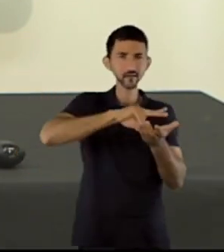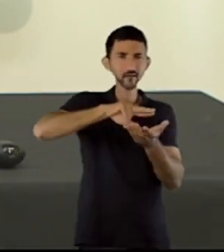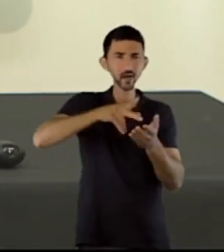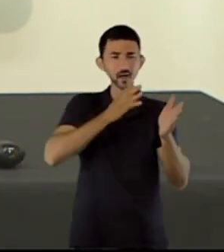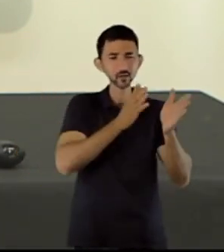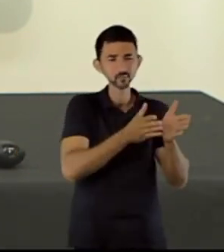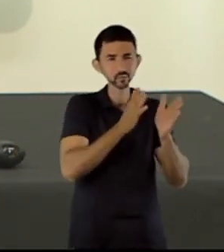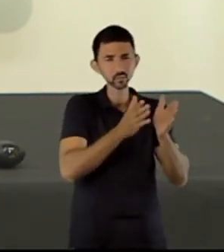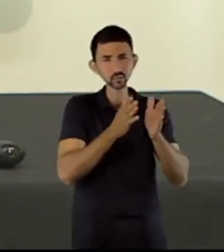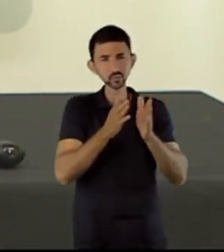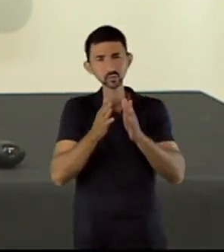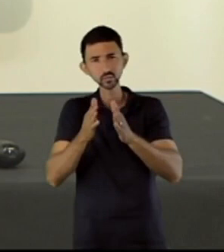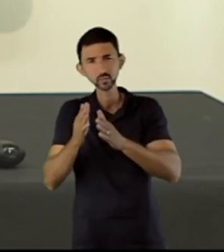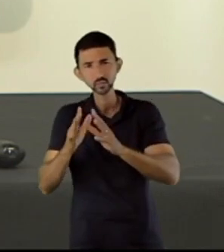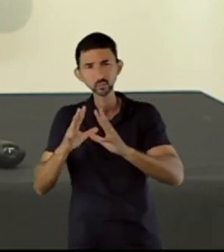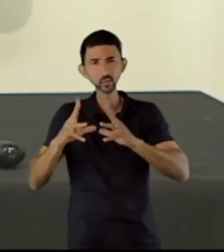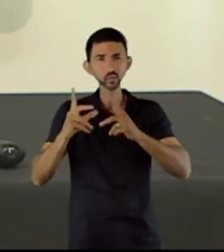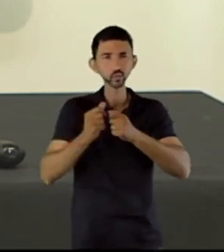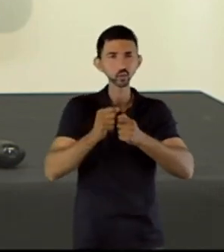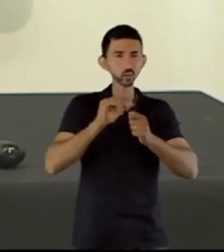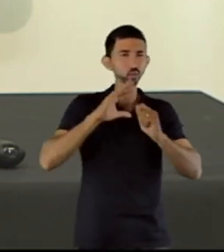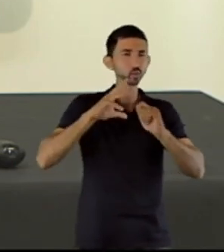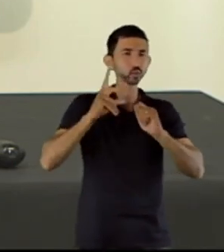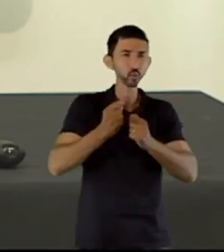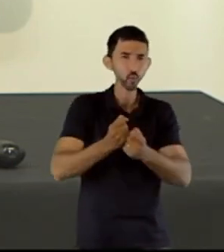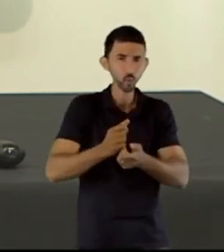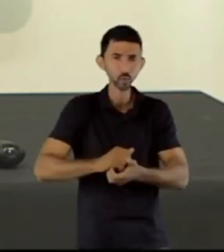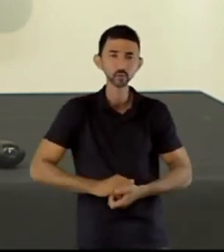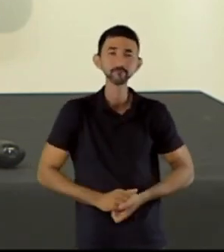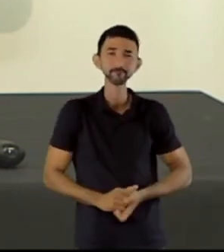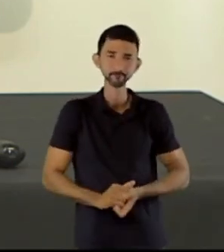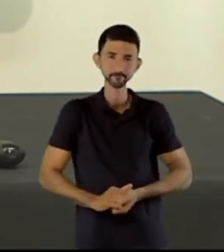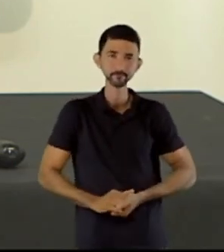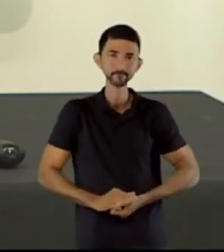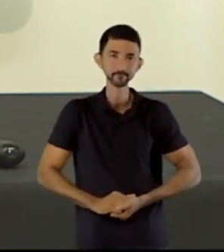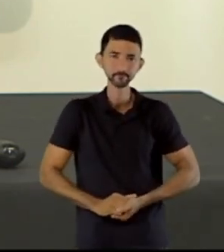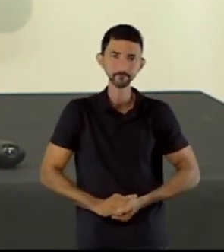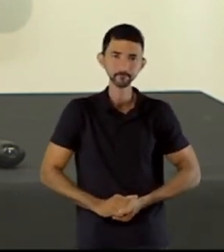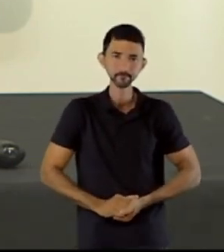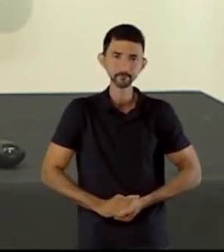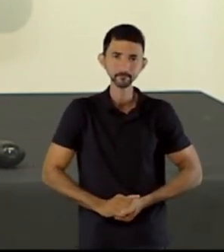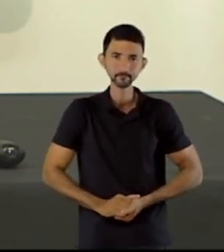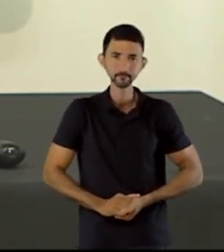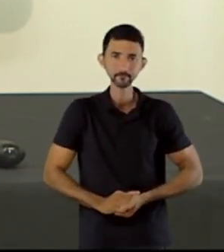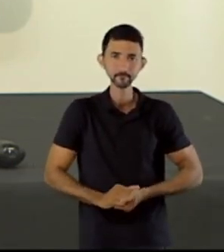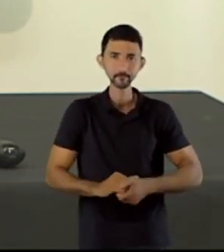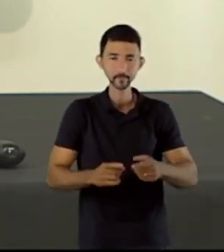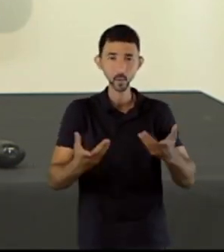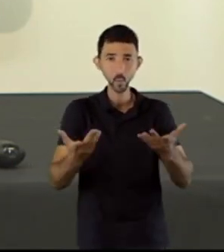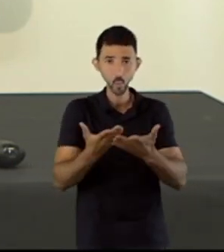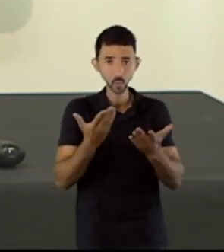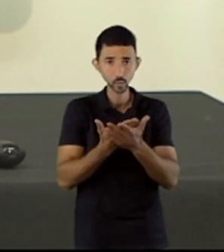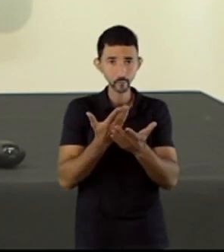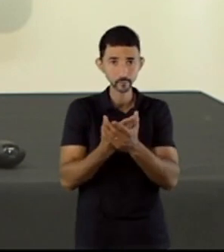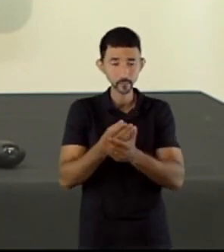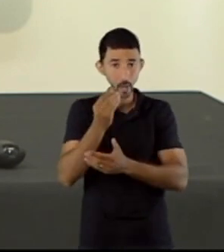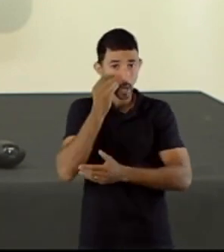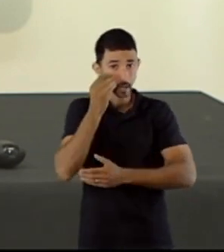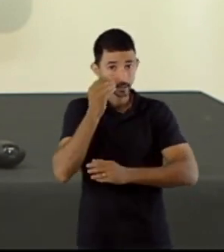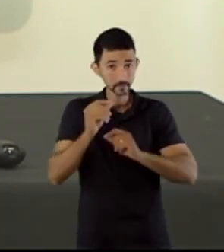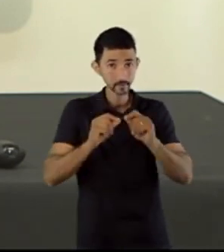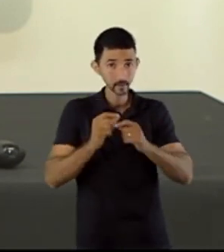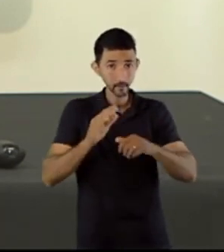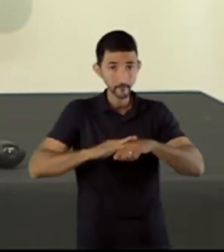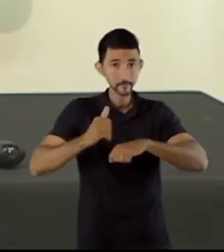Vênus, Marte, Júpiter, Saturno, Urano e Netuno, tudo bem? Porém, hoje nós vamos dar uma atenção